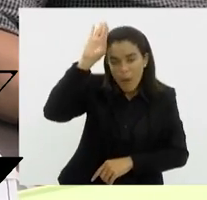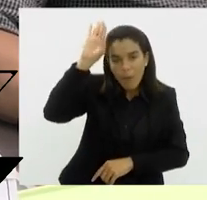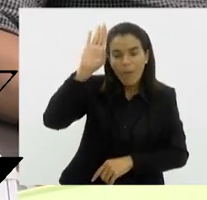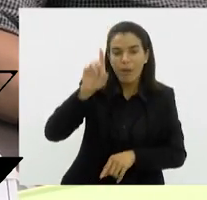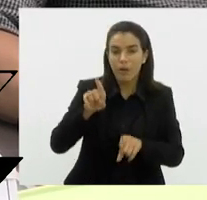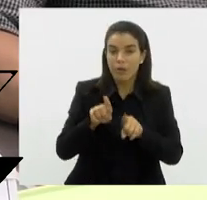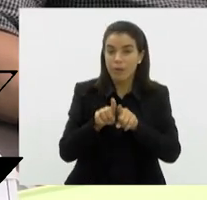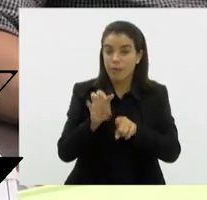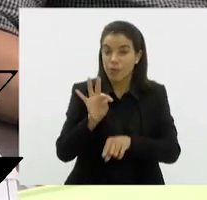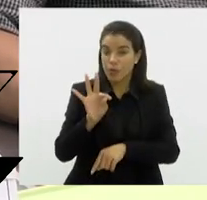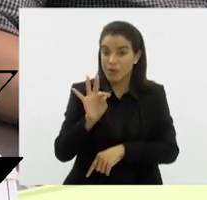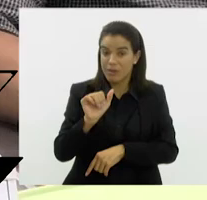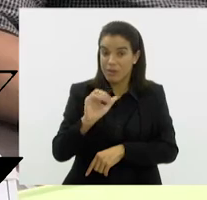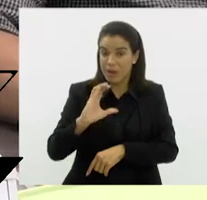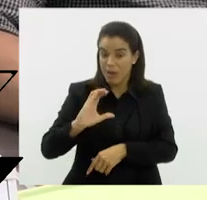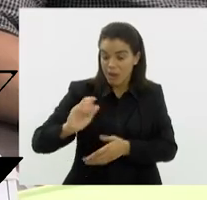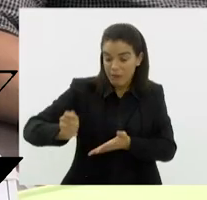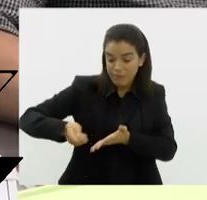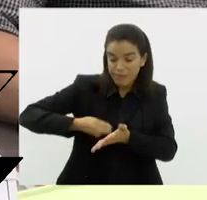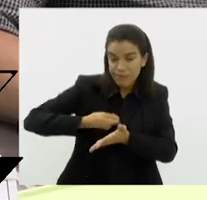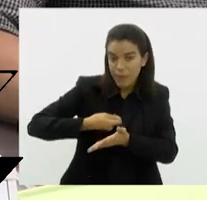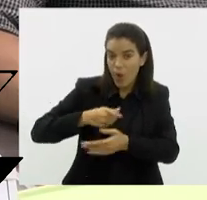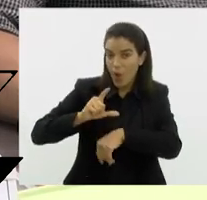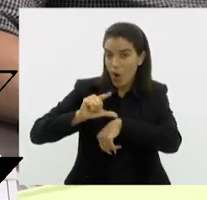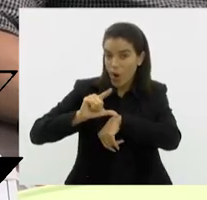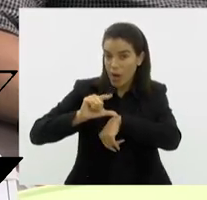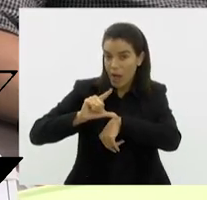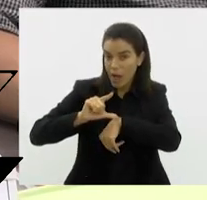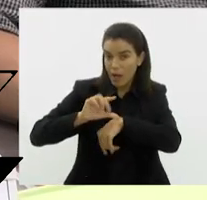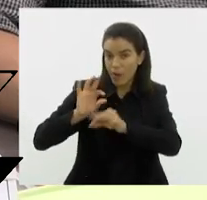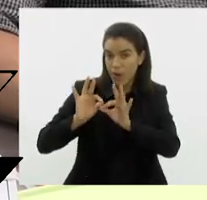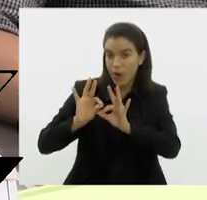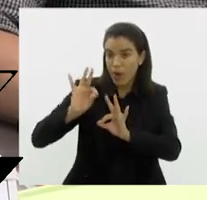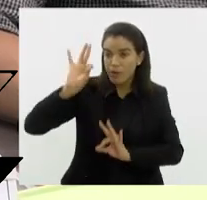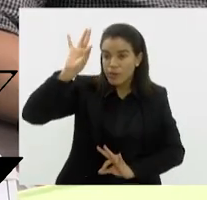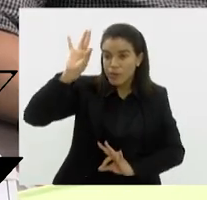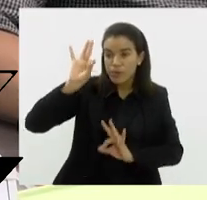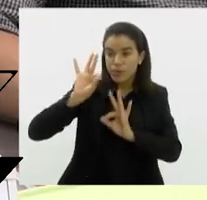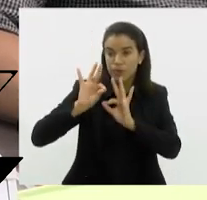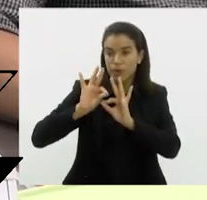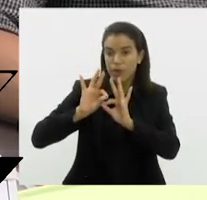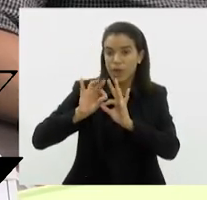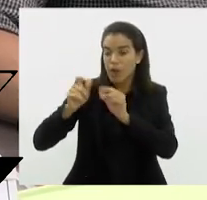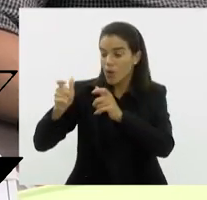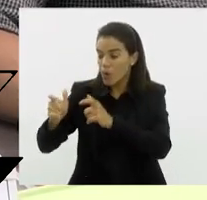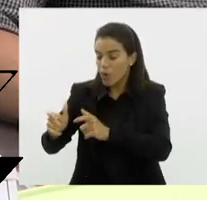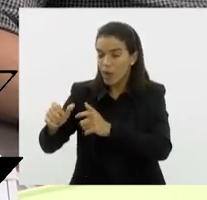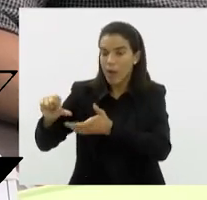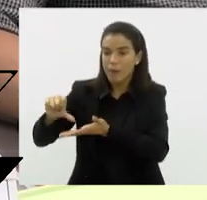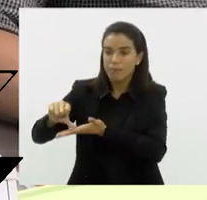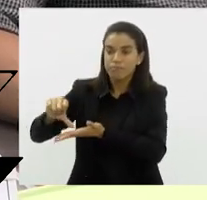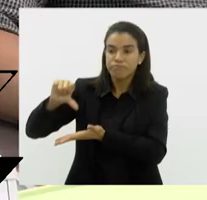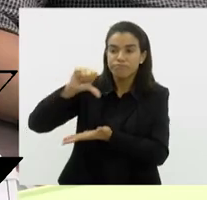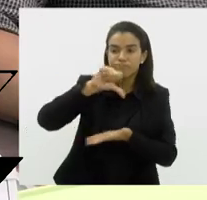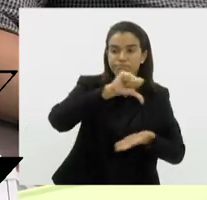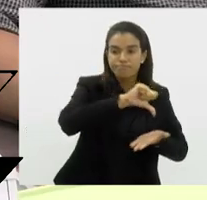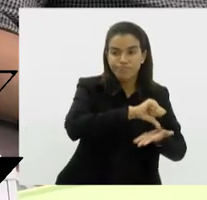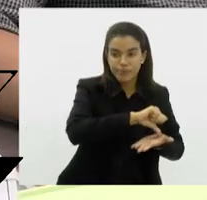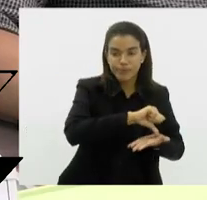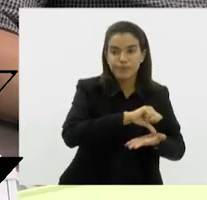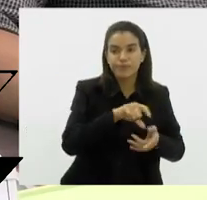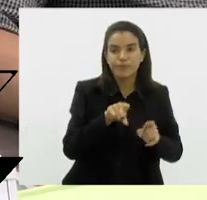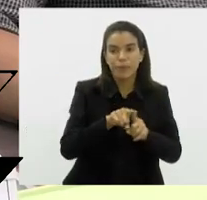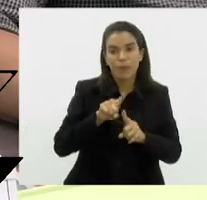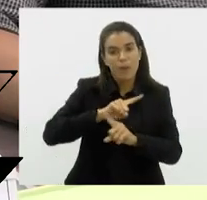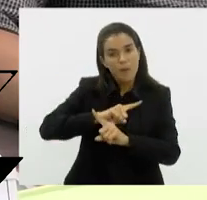assinado determinava horário, altura, itinerário e vedava